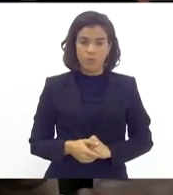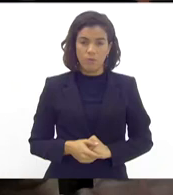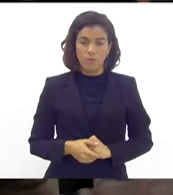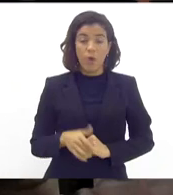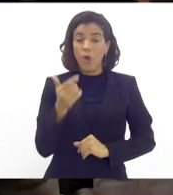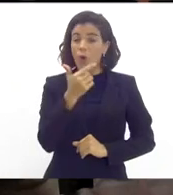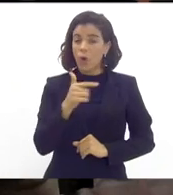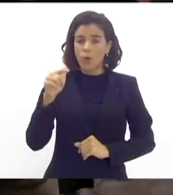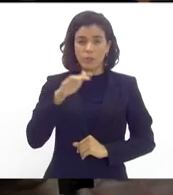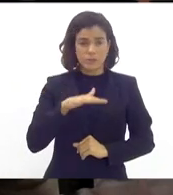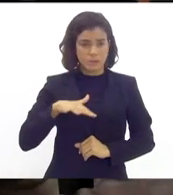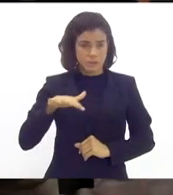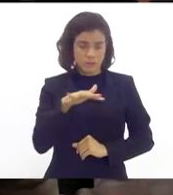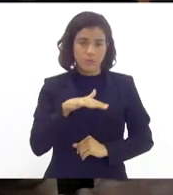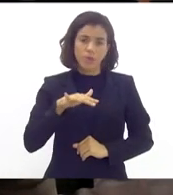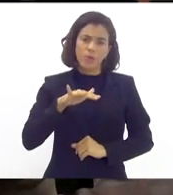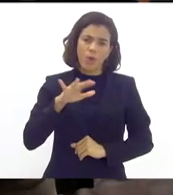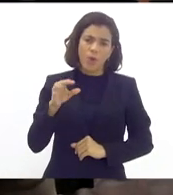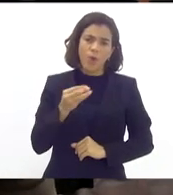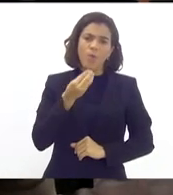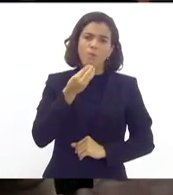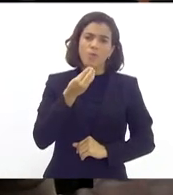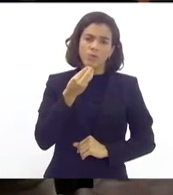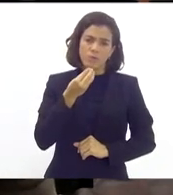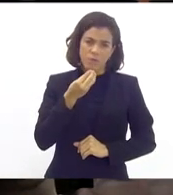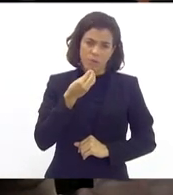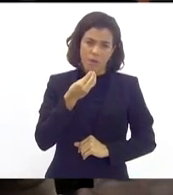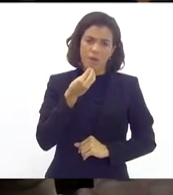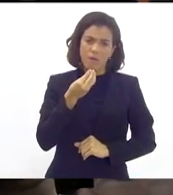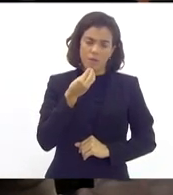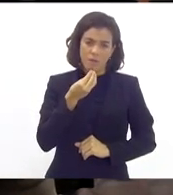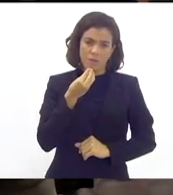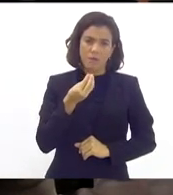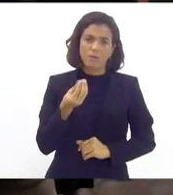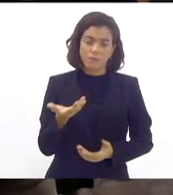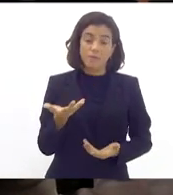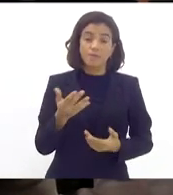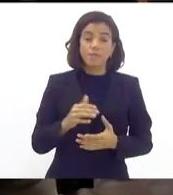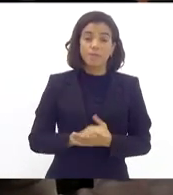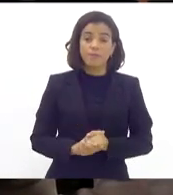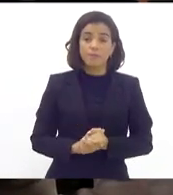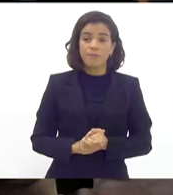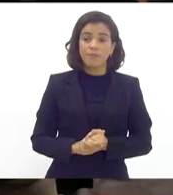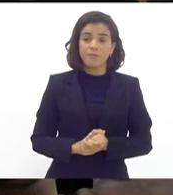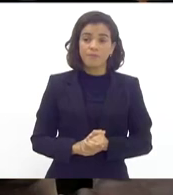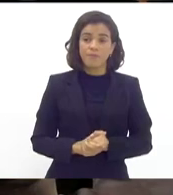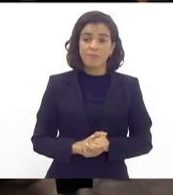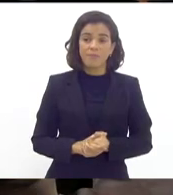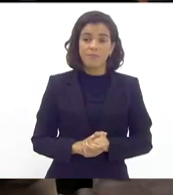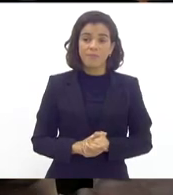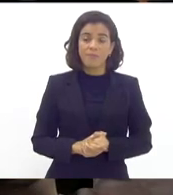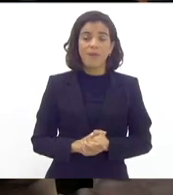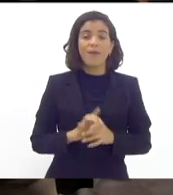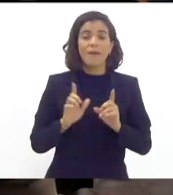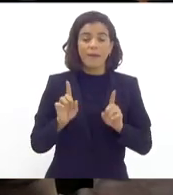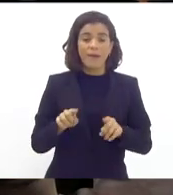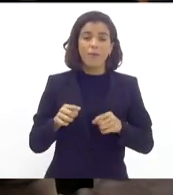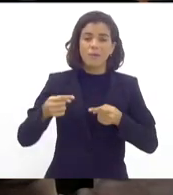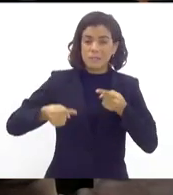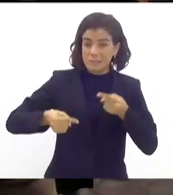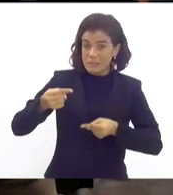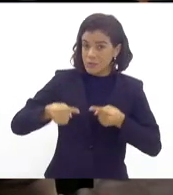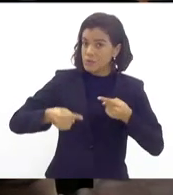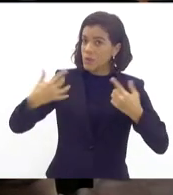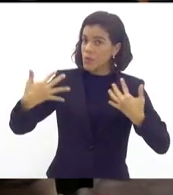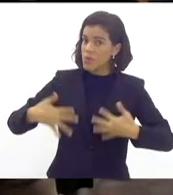Uma outra questão, eu já tive a oportunidade de abordar, o deputado Luiz Paulo com certeza vai falar isso, acho que eu vou dar que é uma discussão grande